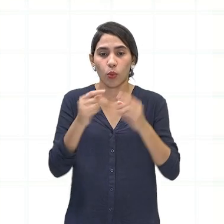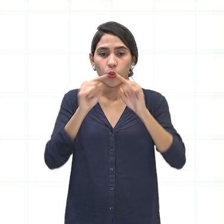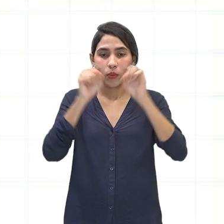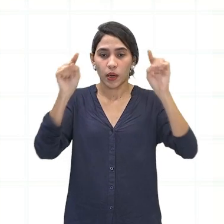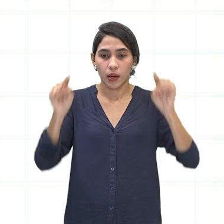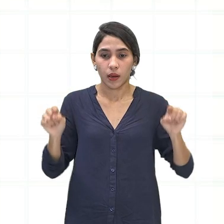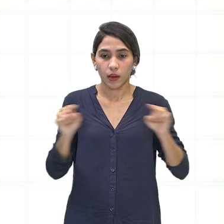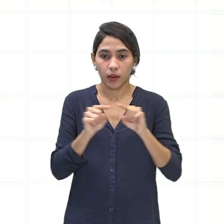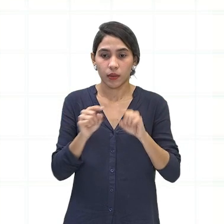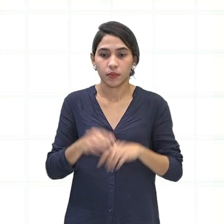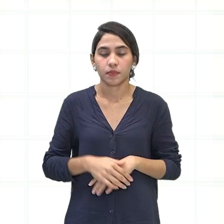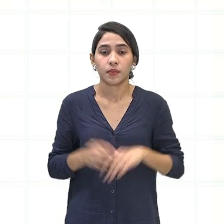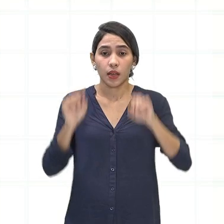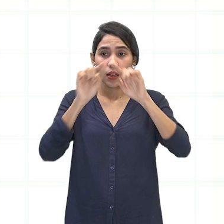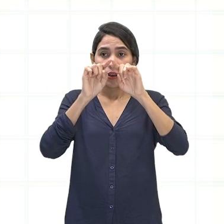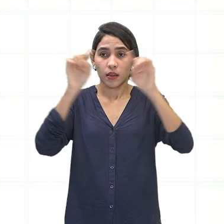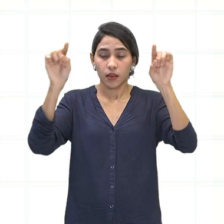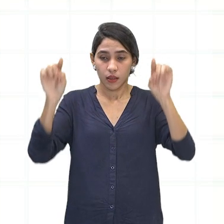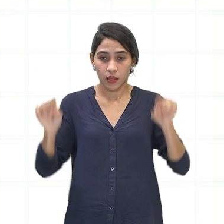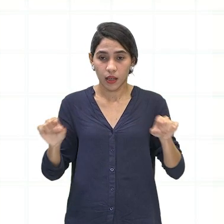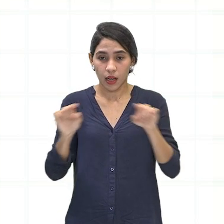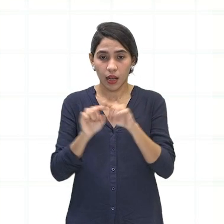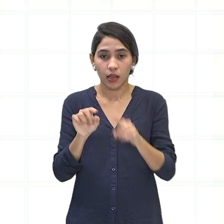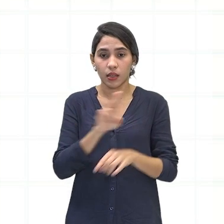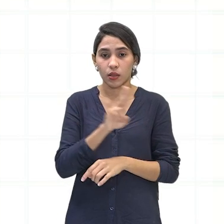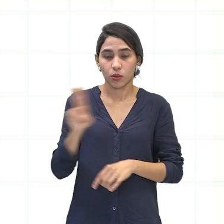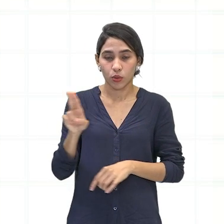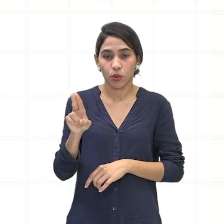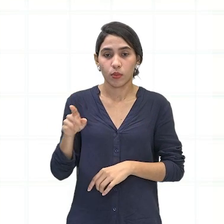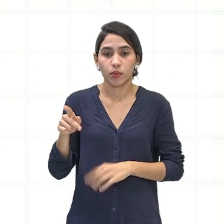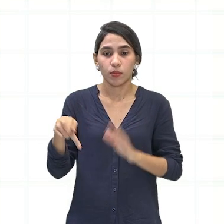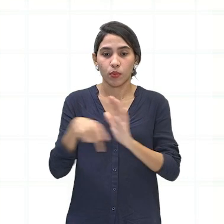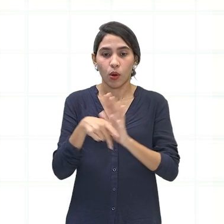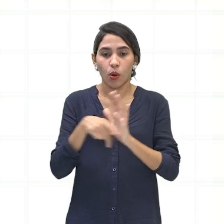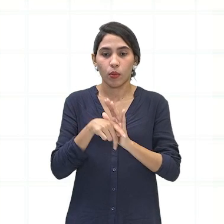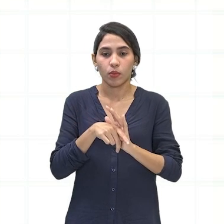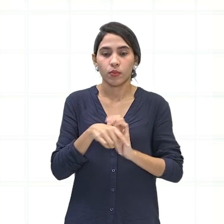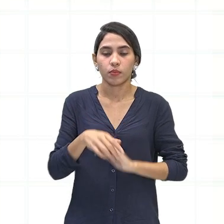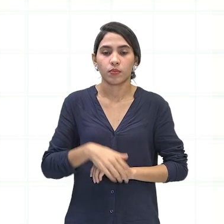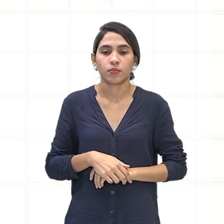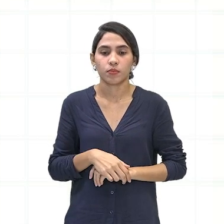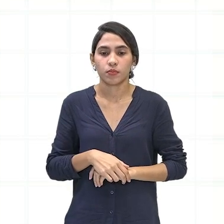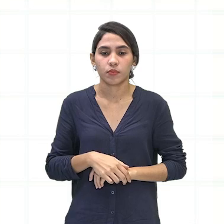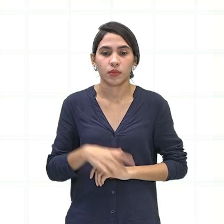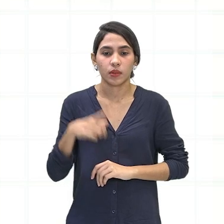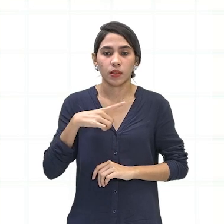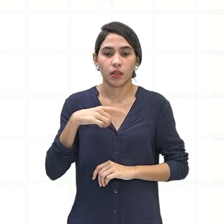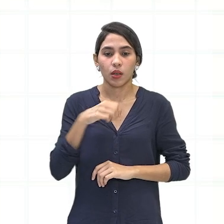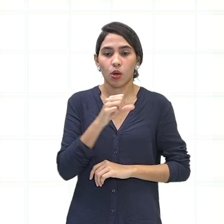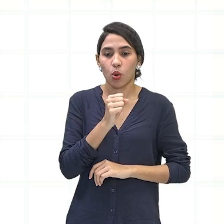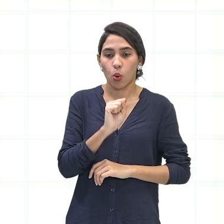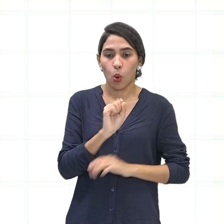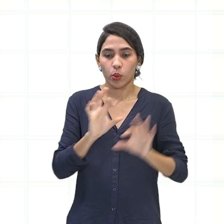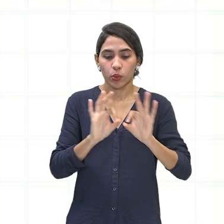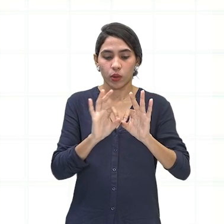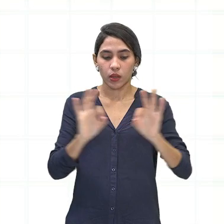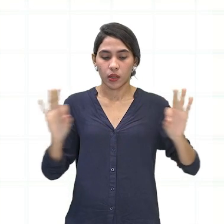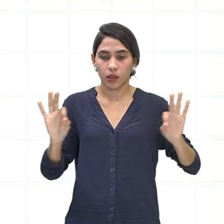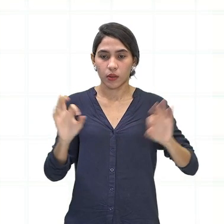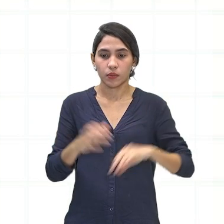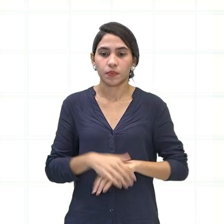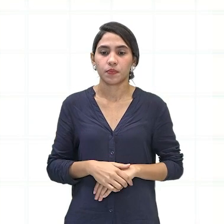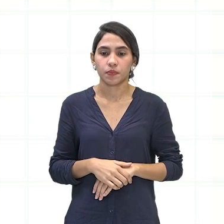combate. Essa área de combate, ela é chamada de Aijo, tá? É uma área de 8 metros de largura, como eu falei